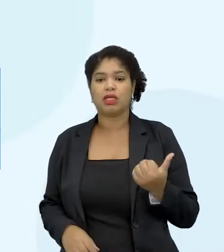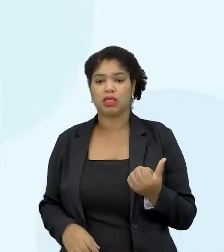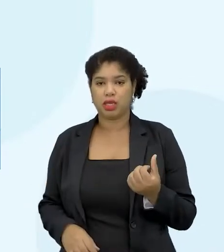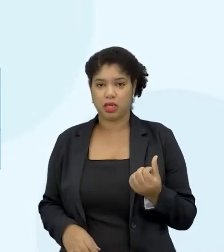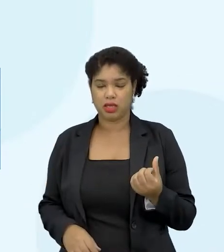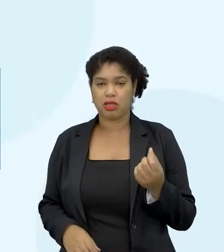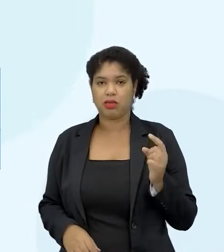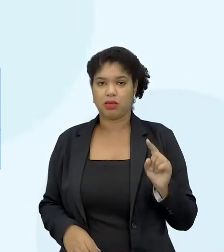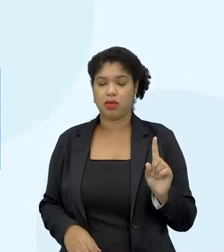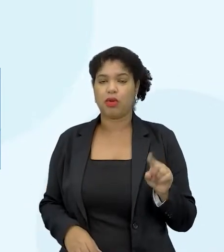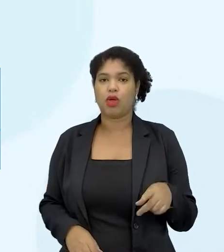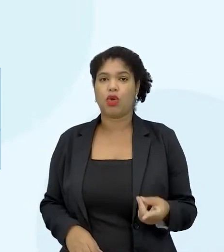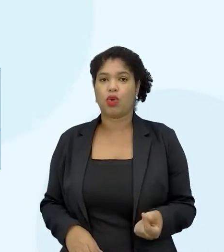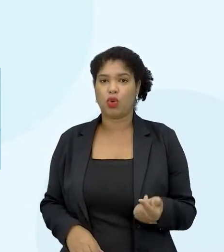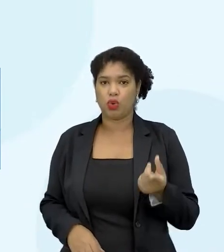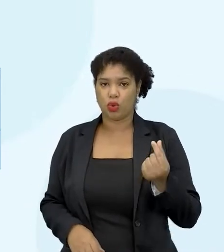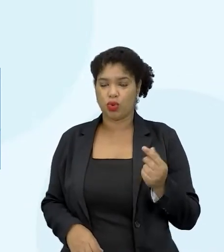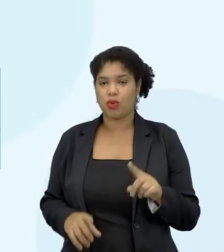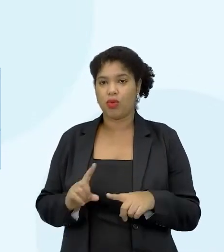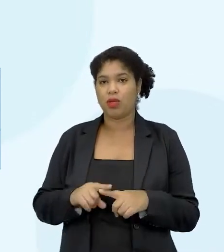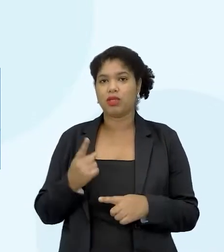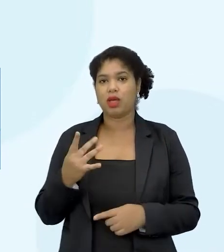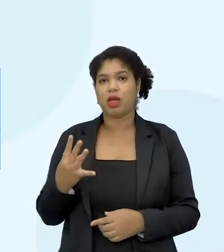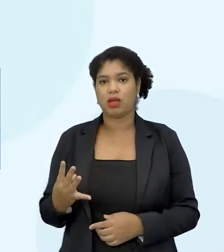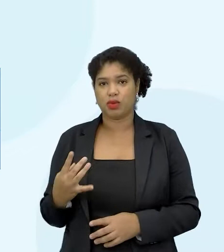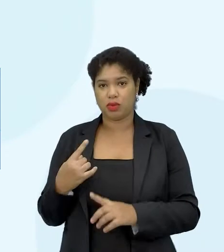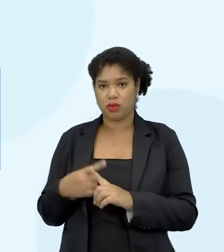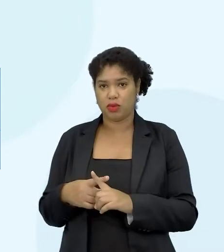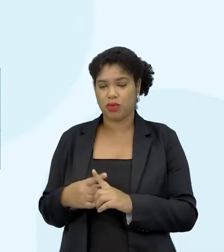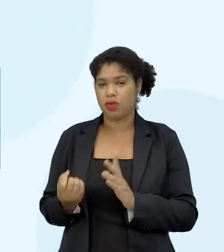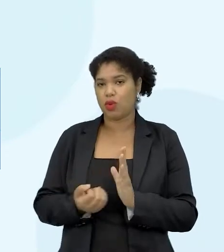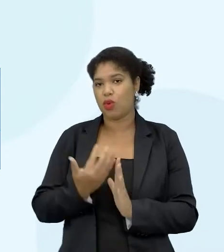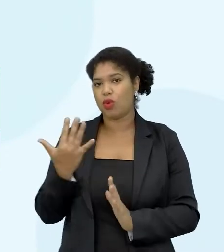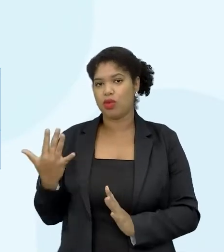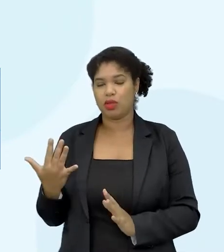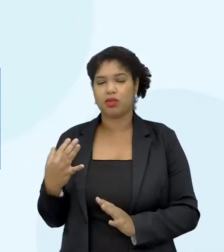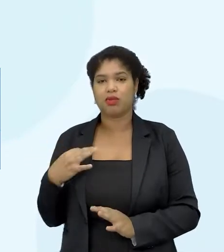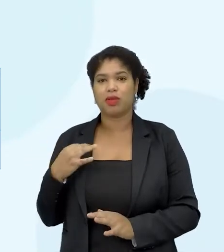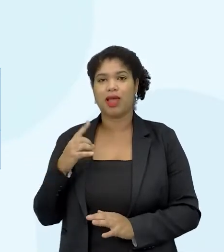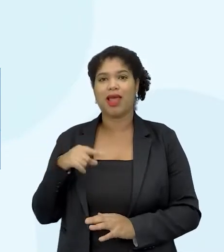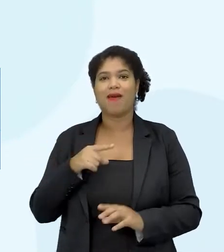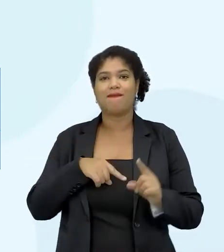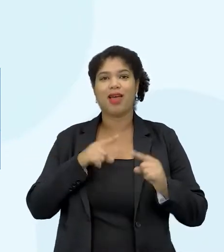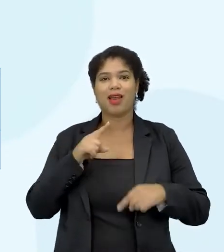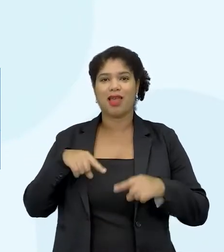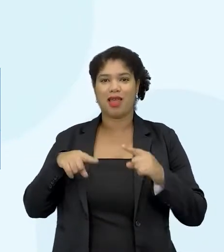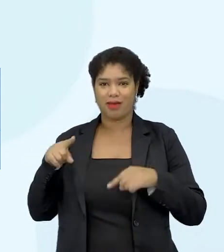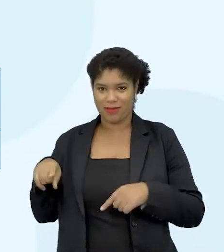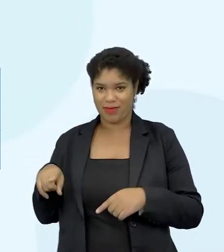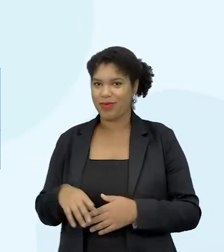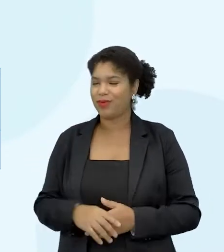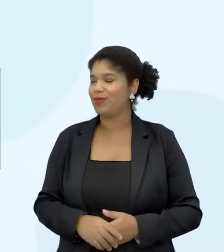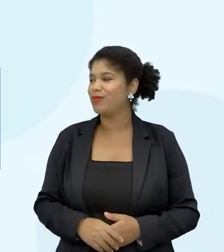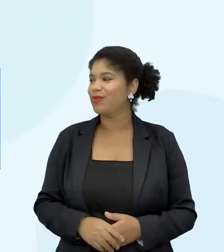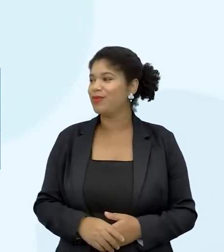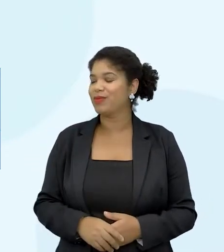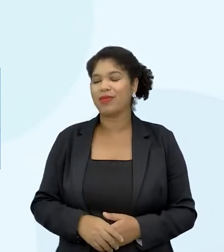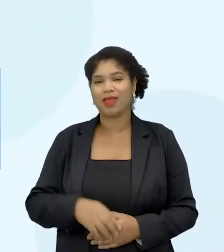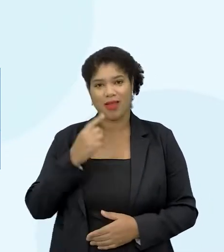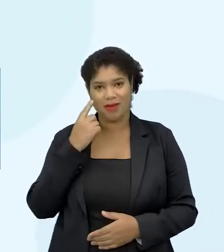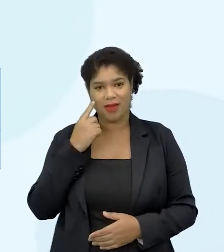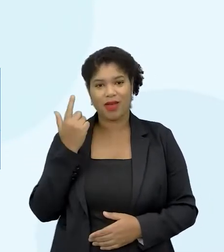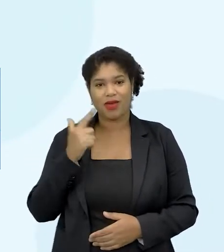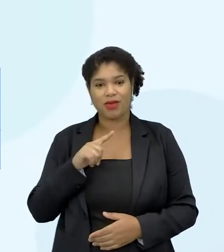custo fixo, mais 14 vezes o total de camiseta. É o custo variável que a gente chama, né? Então, veja que você